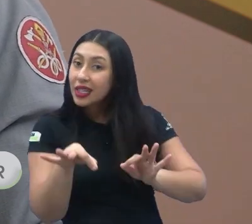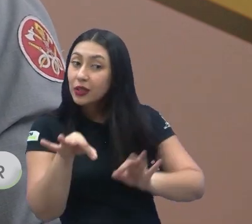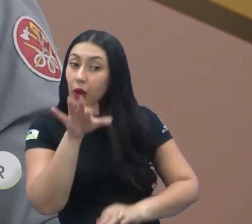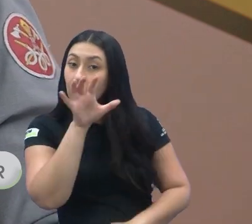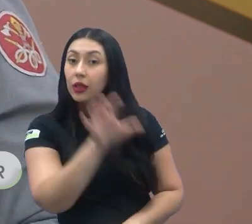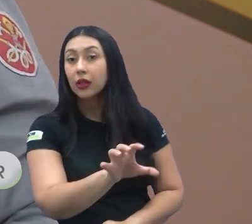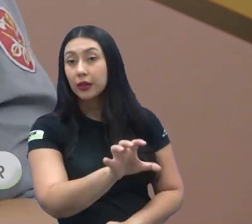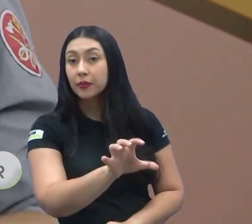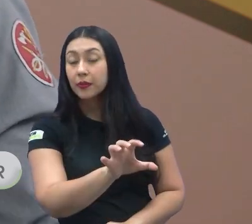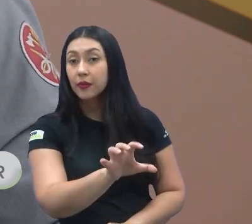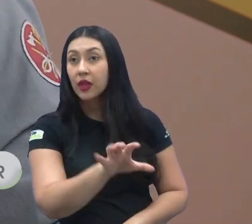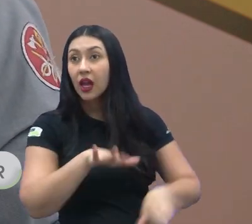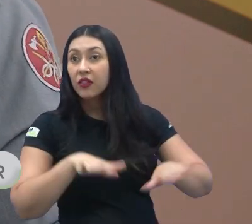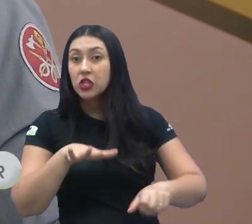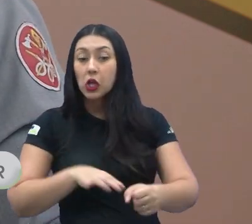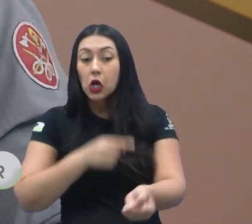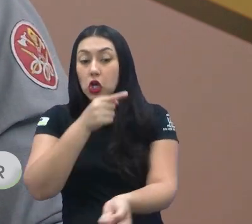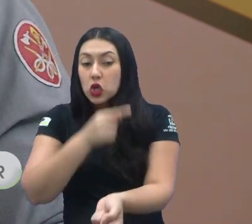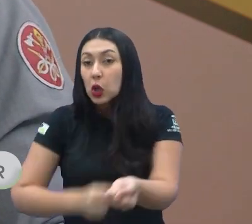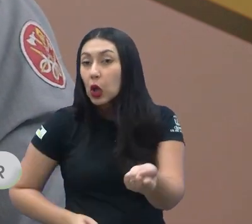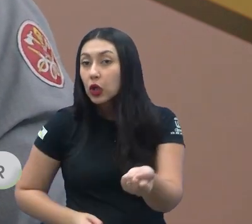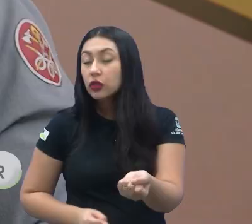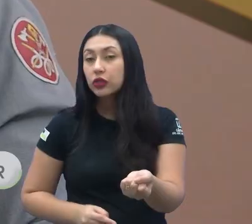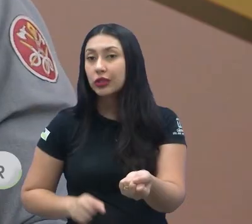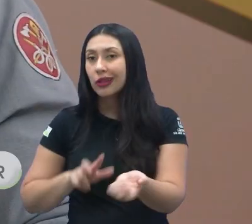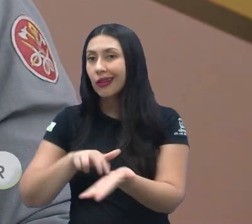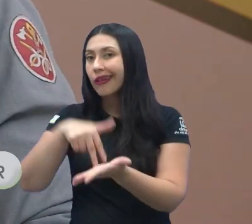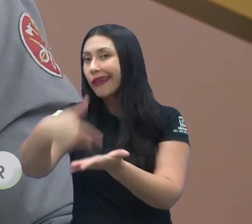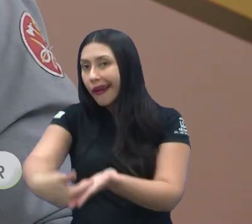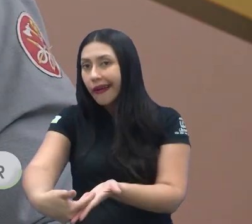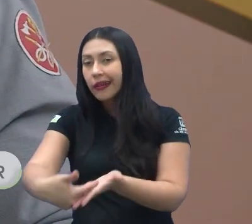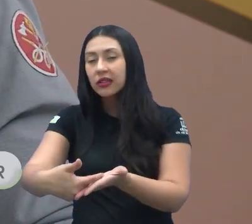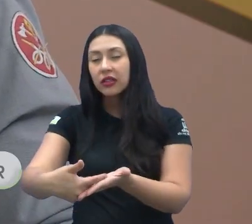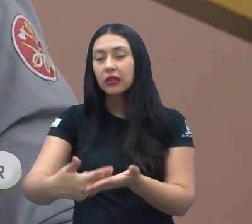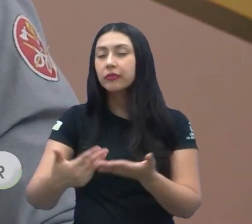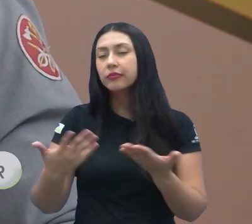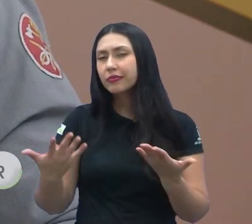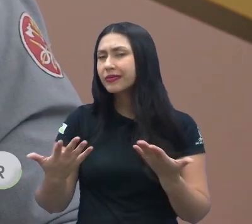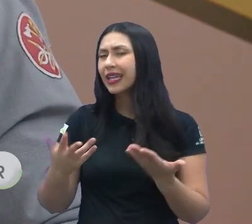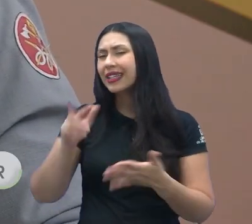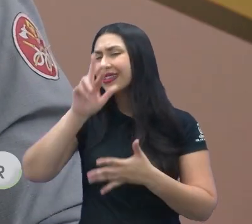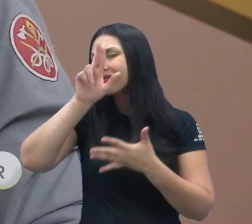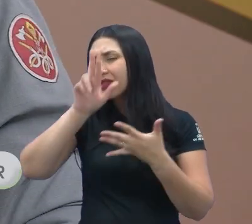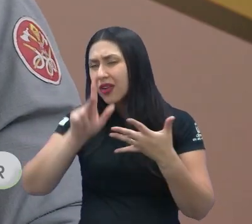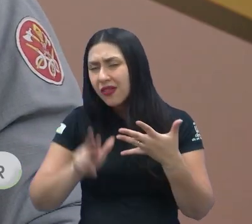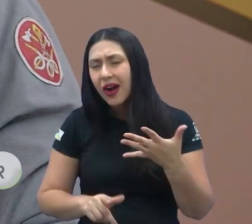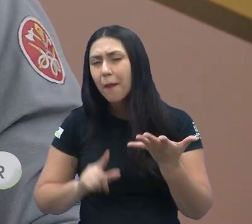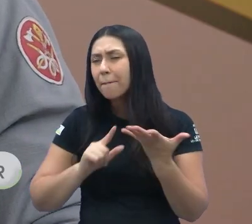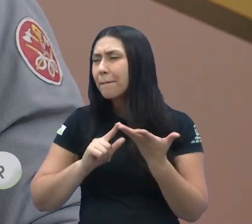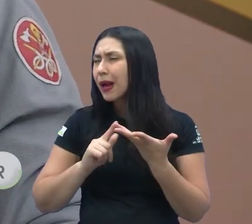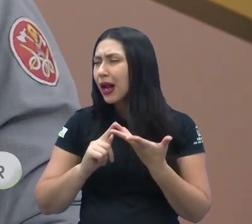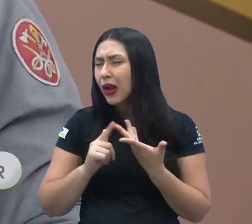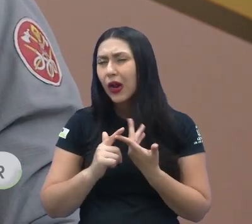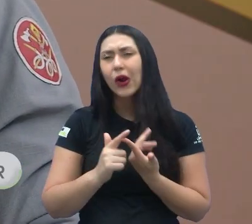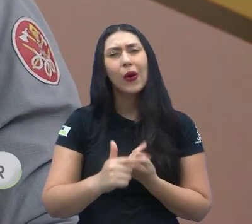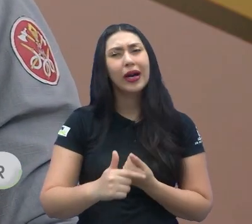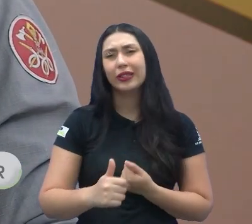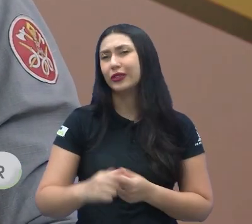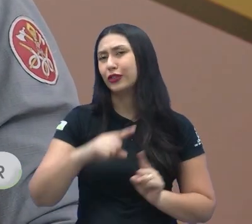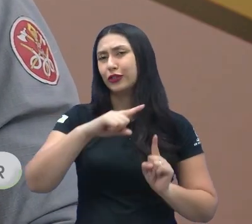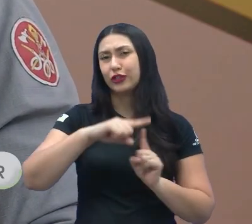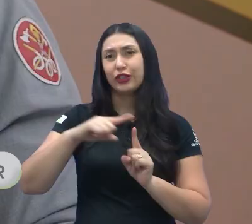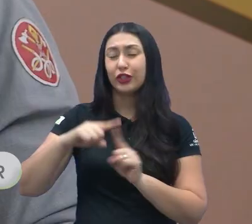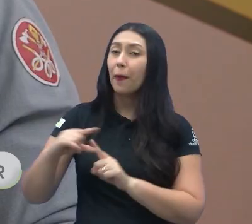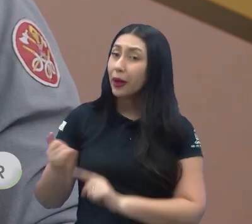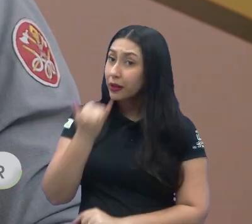si, seja um corte, uma queda, afogamento. Então, são muitos tipos de acidentes, Sim. muitas possibilidades. O importante é ligar para o